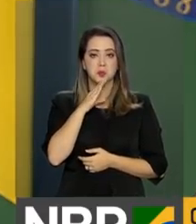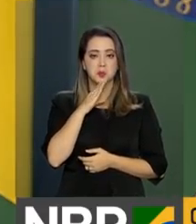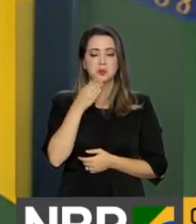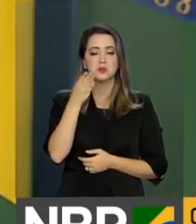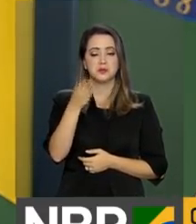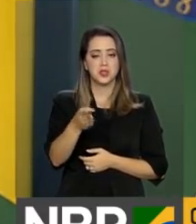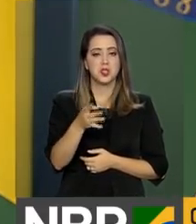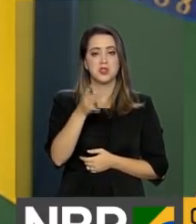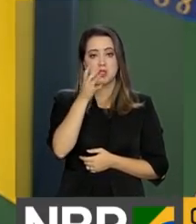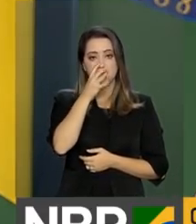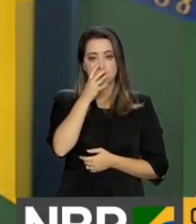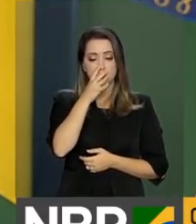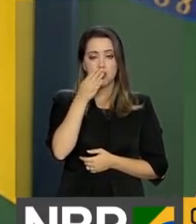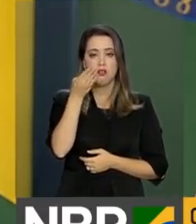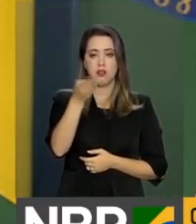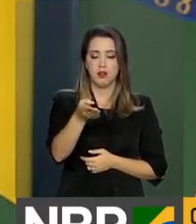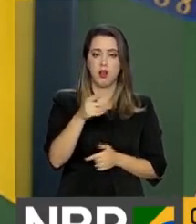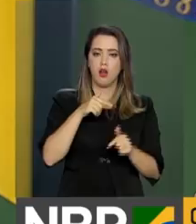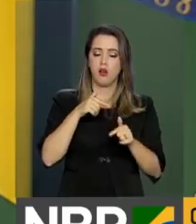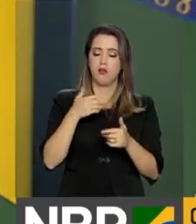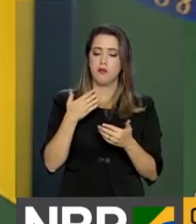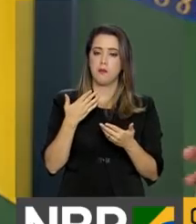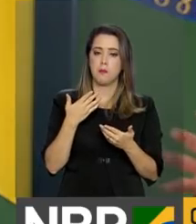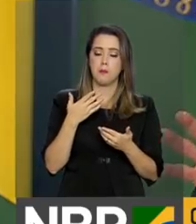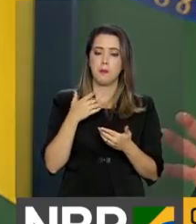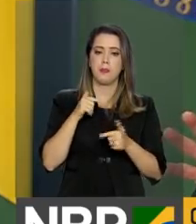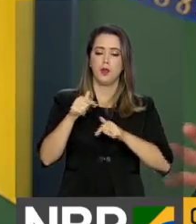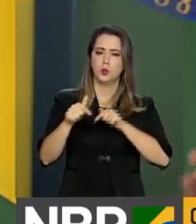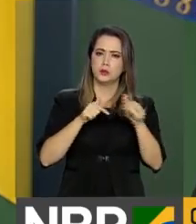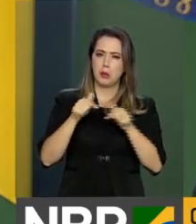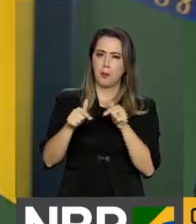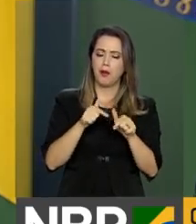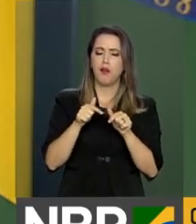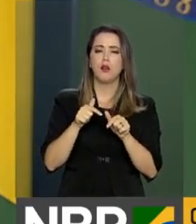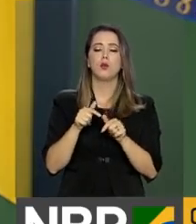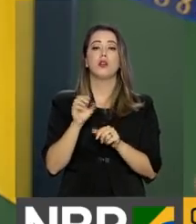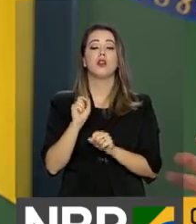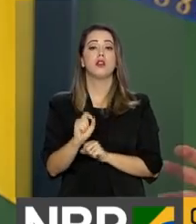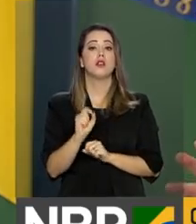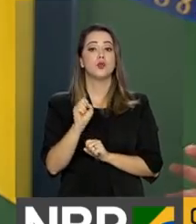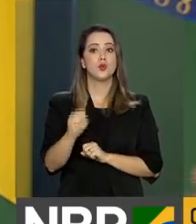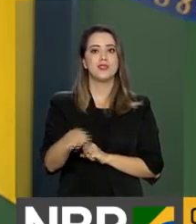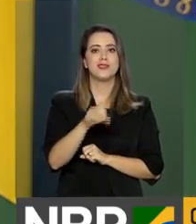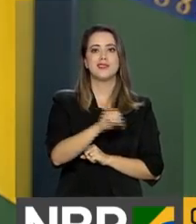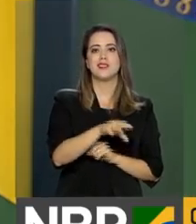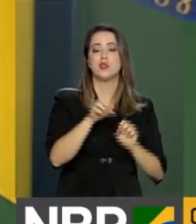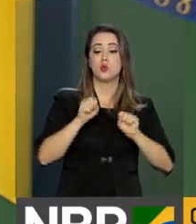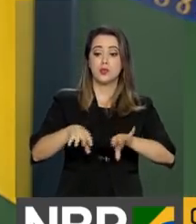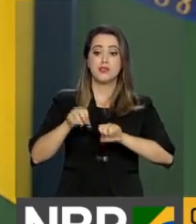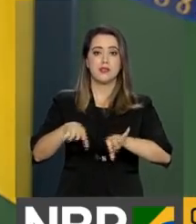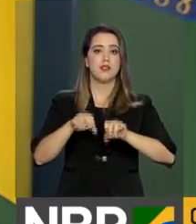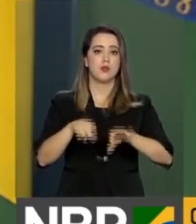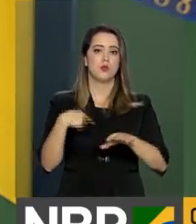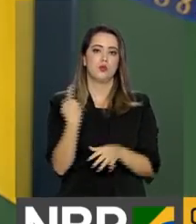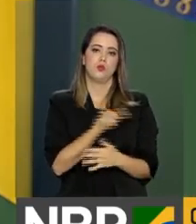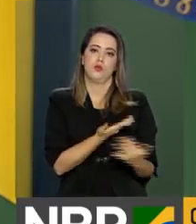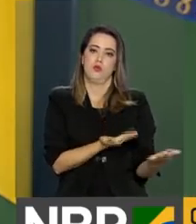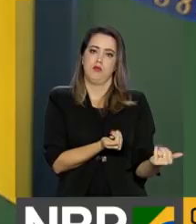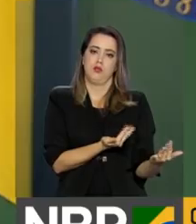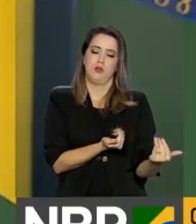quem se dedica à formação dos nossos jovens. Não